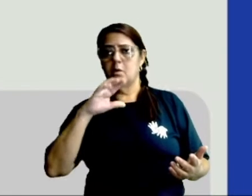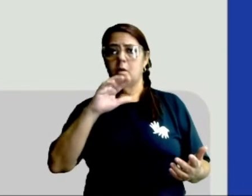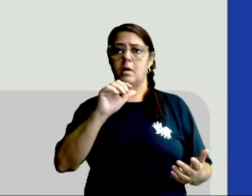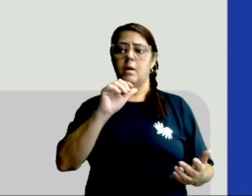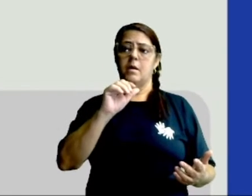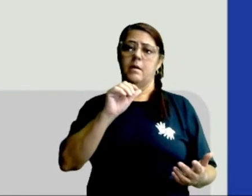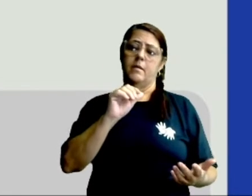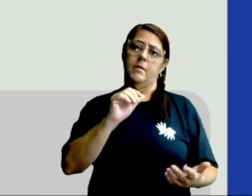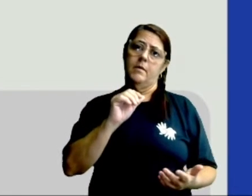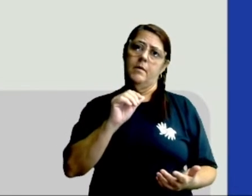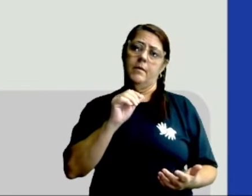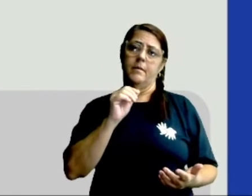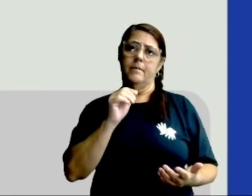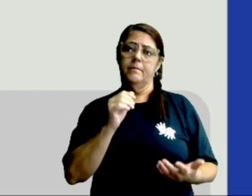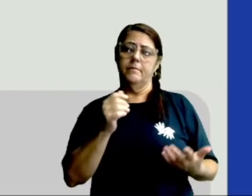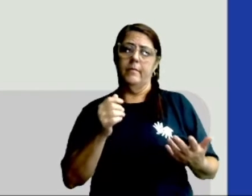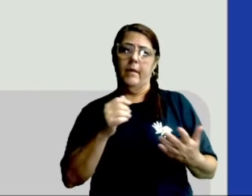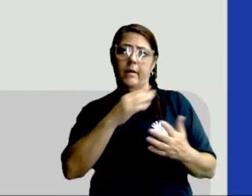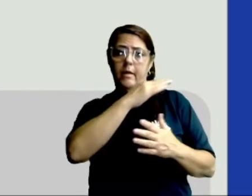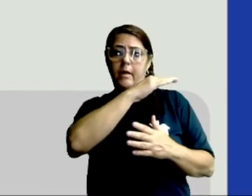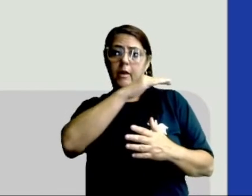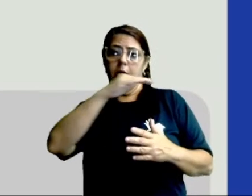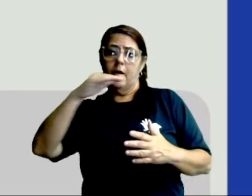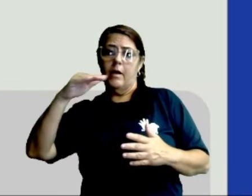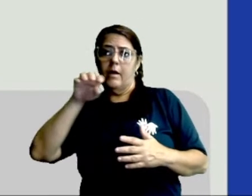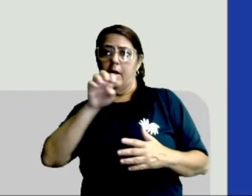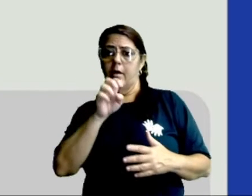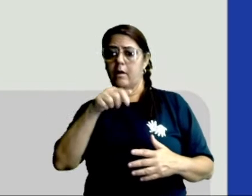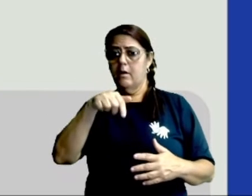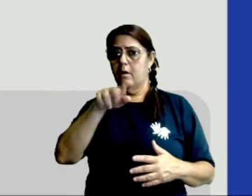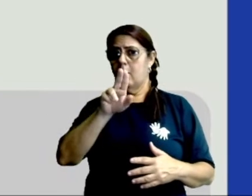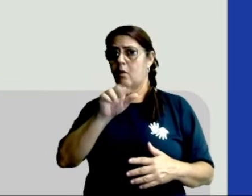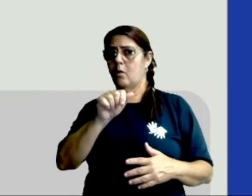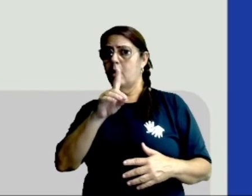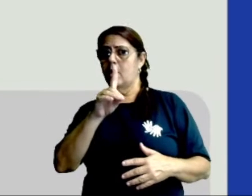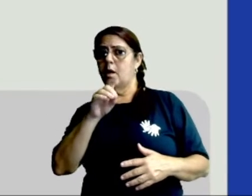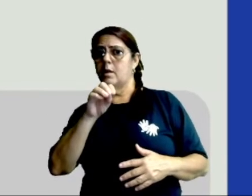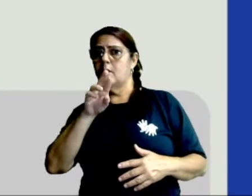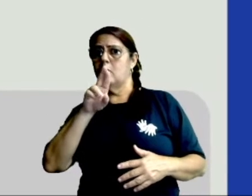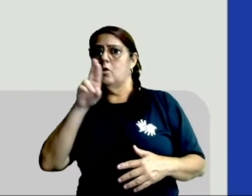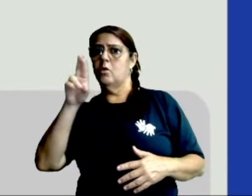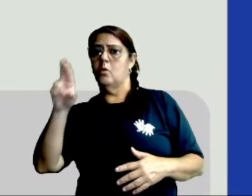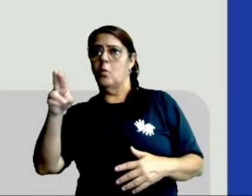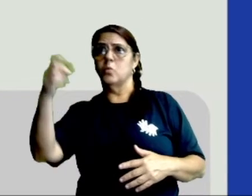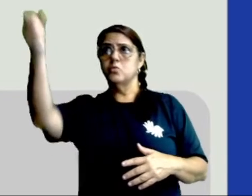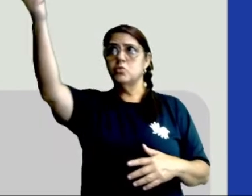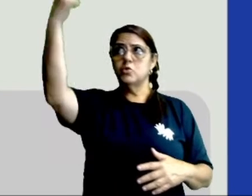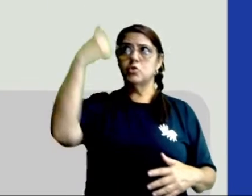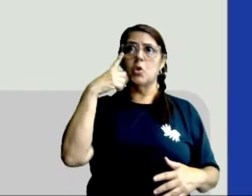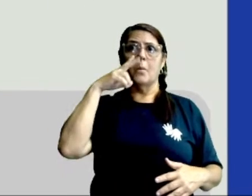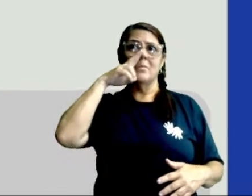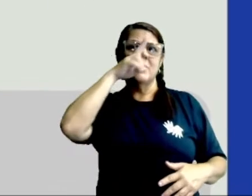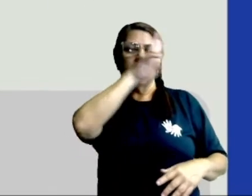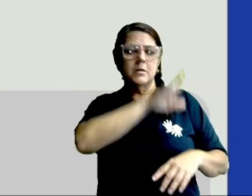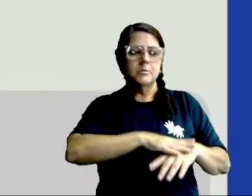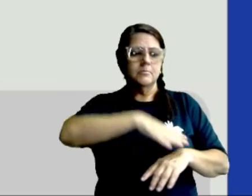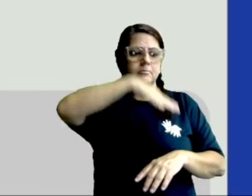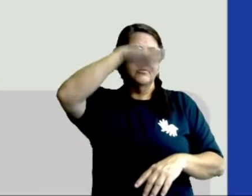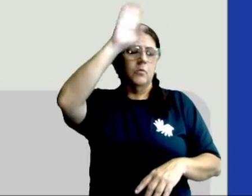equatorial, que é um clima que está ali na linha do Equador, uma incidência do Sol bastante grande, então vai ter muita